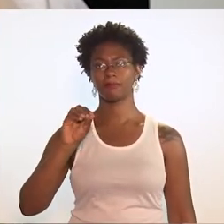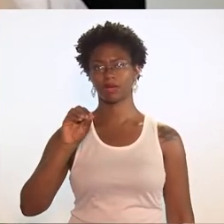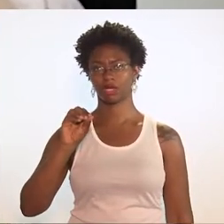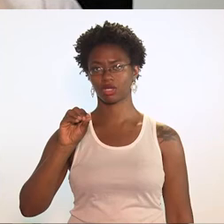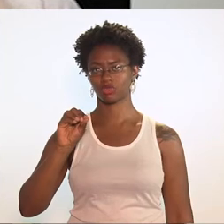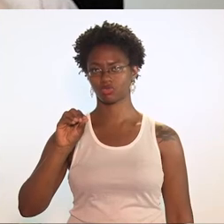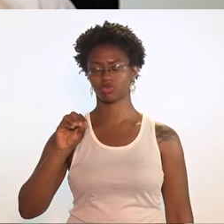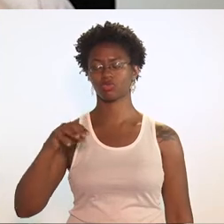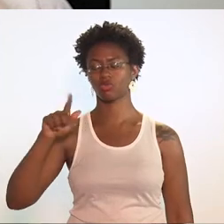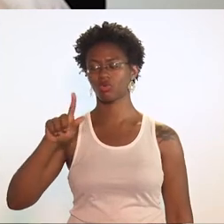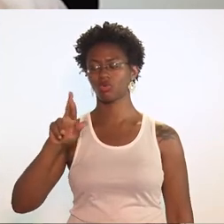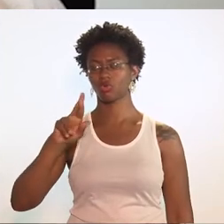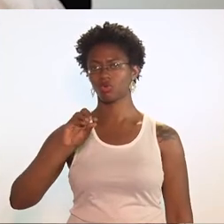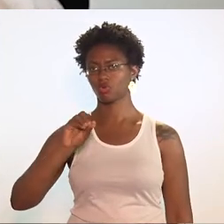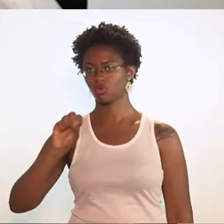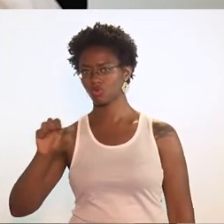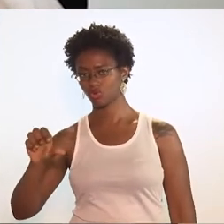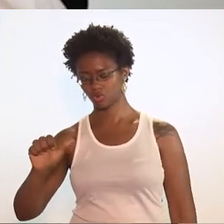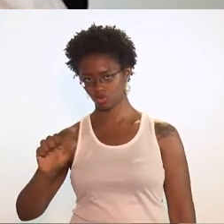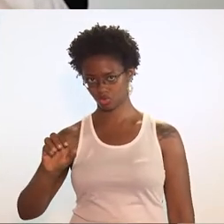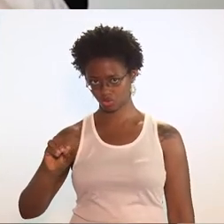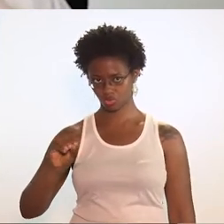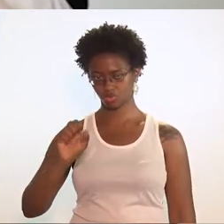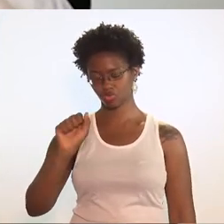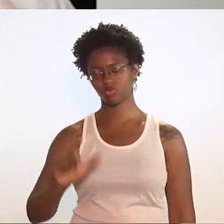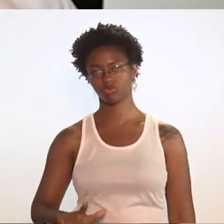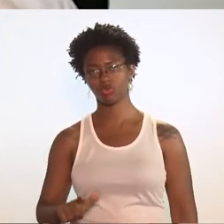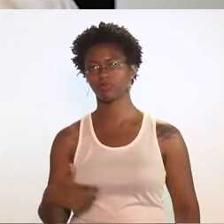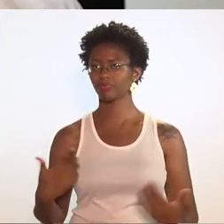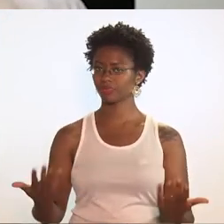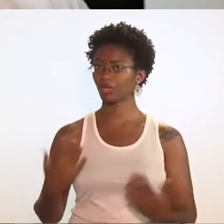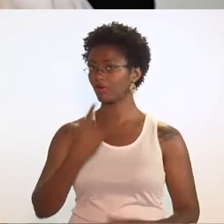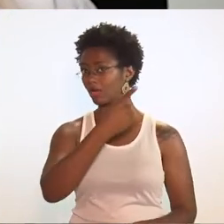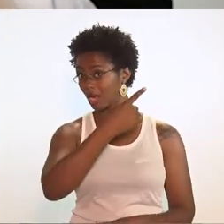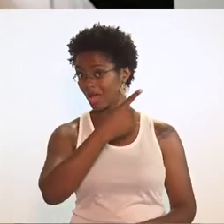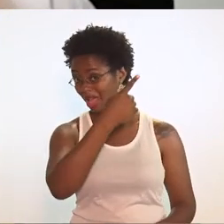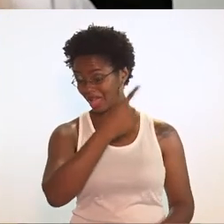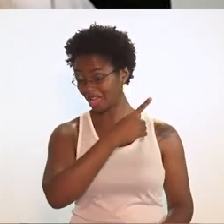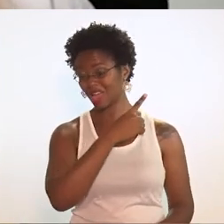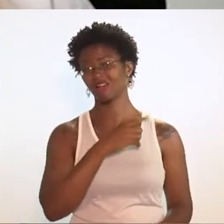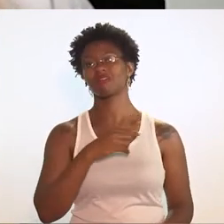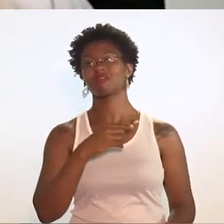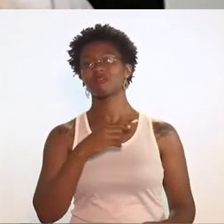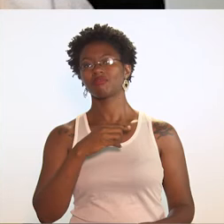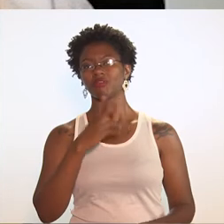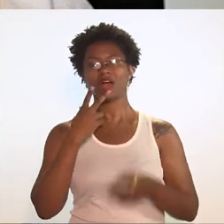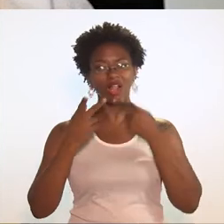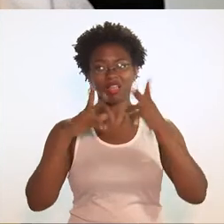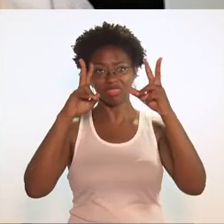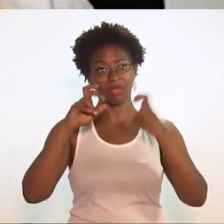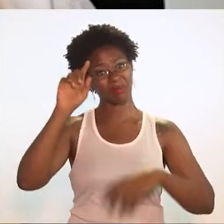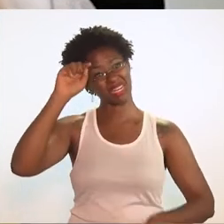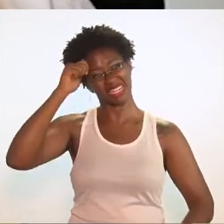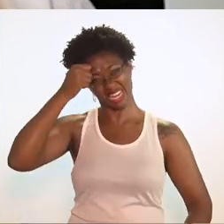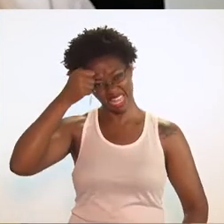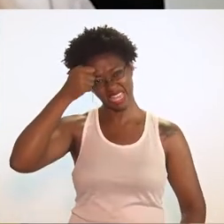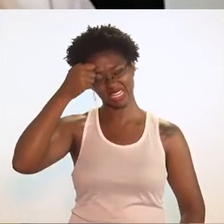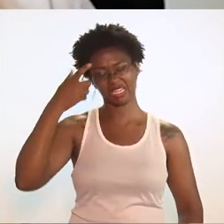centro-oeste, Mato Grosso do Sul, né? Então, lá, a nossa realidade em relação à